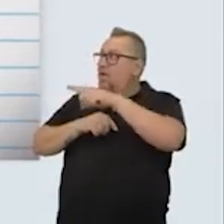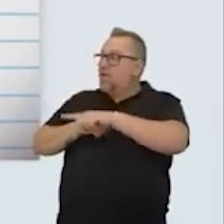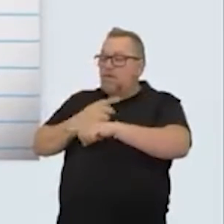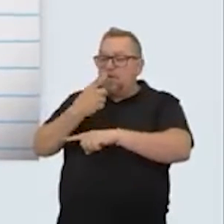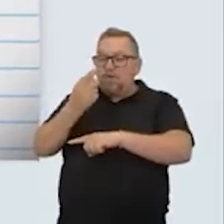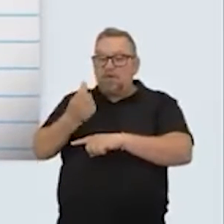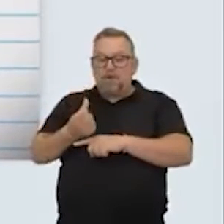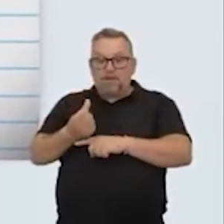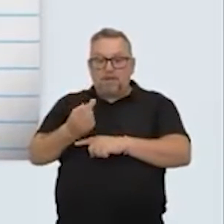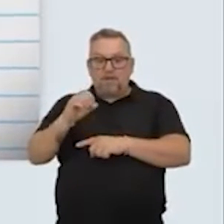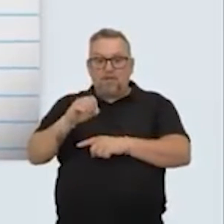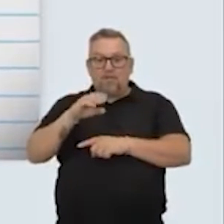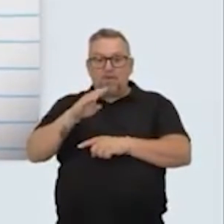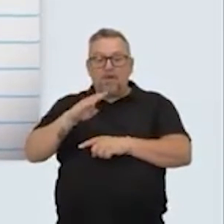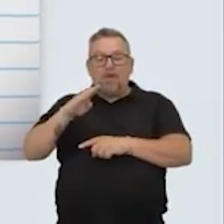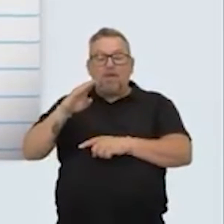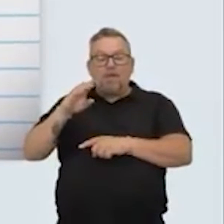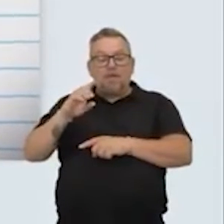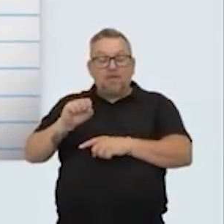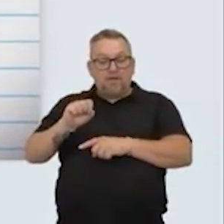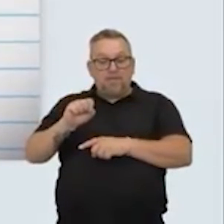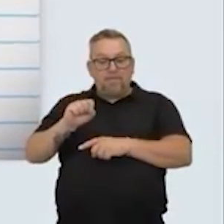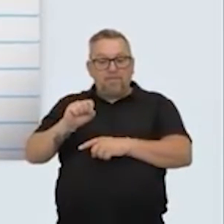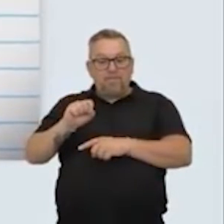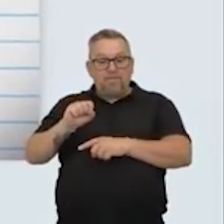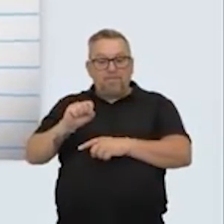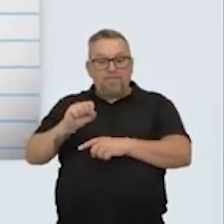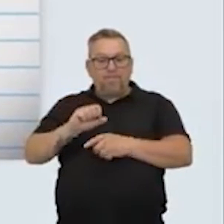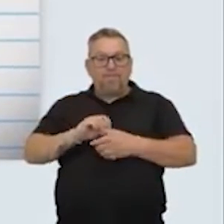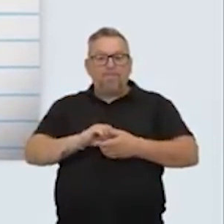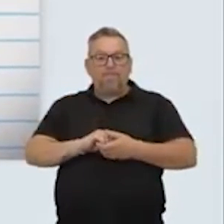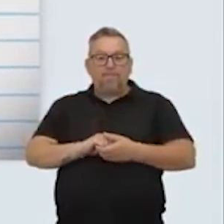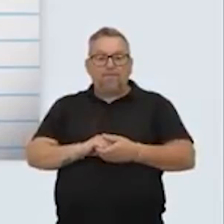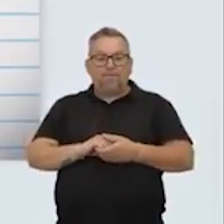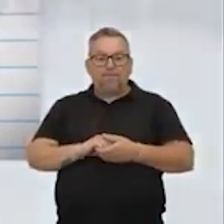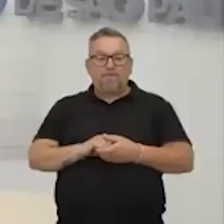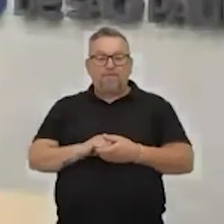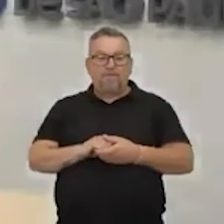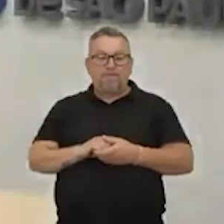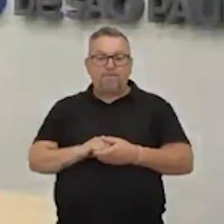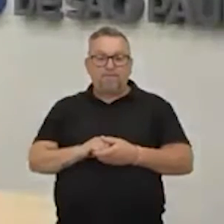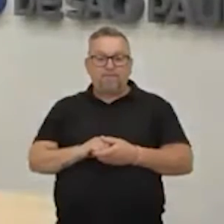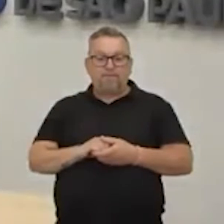sobre os Objetivos de Desenvolvimento Sustentável. Até a próxima!